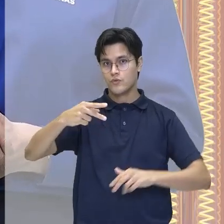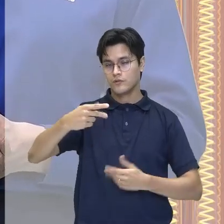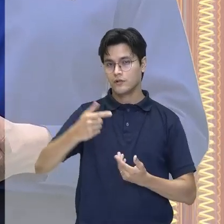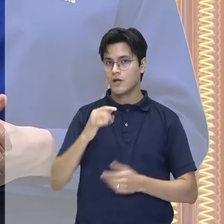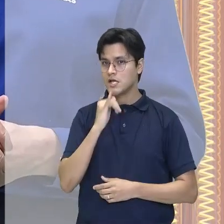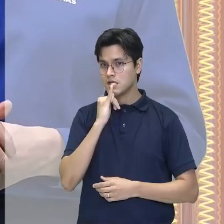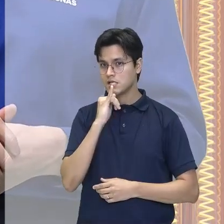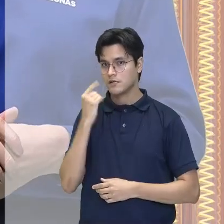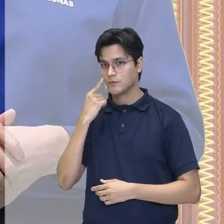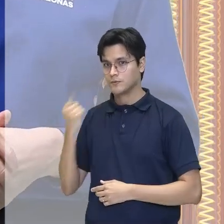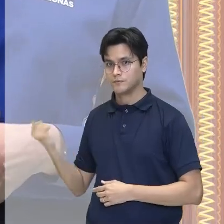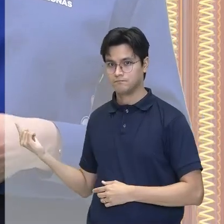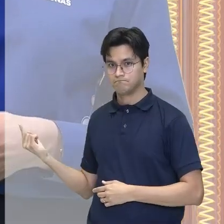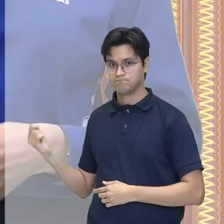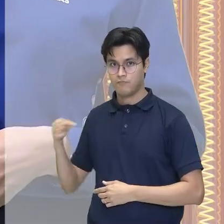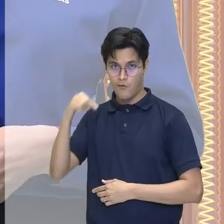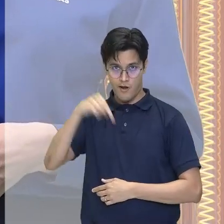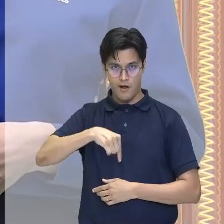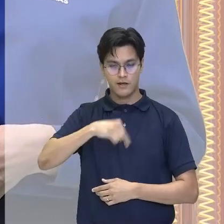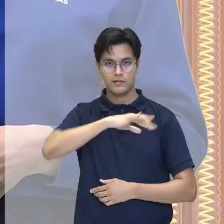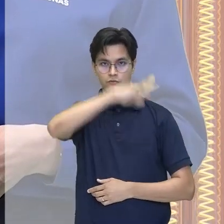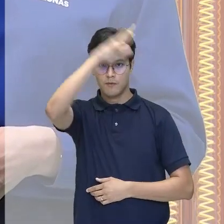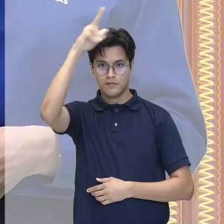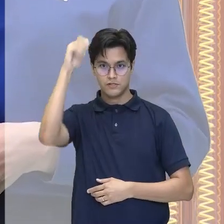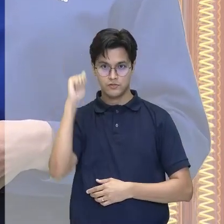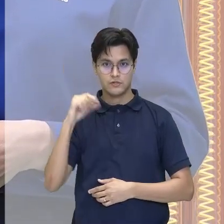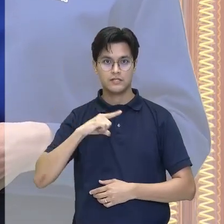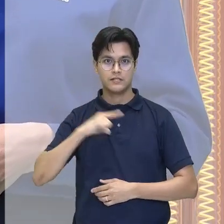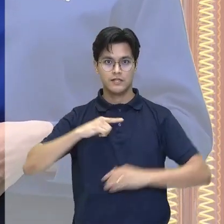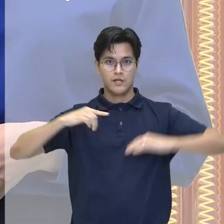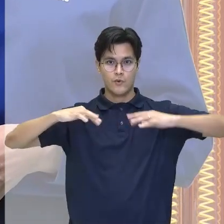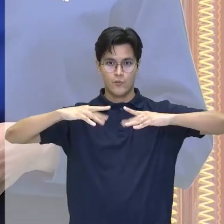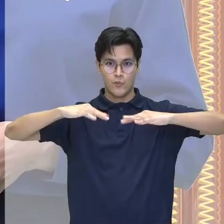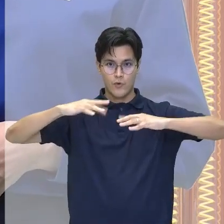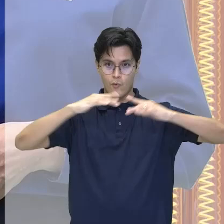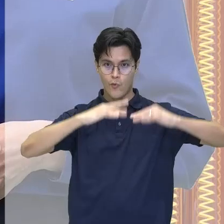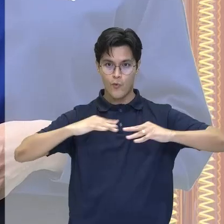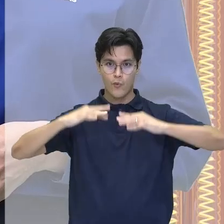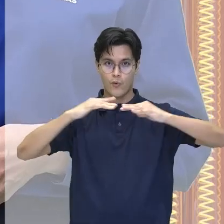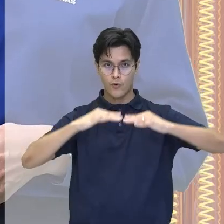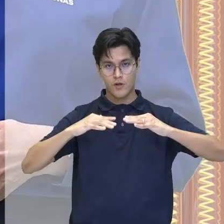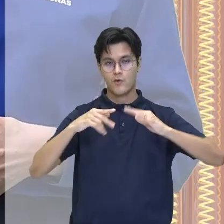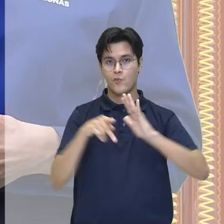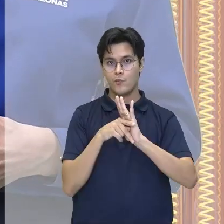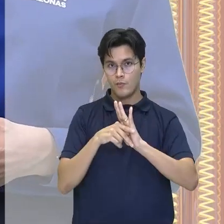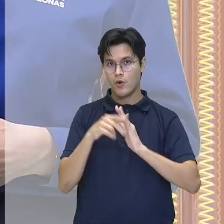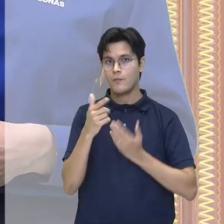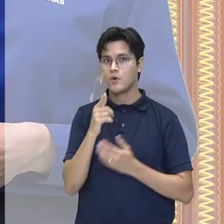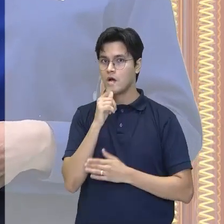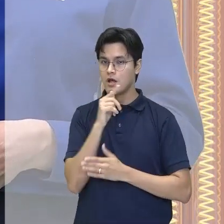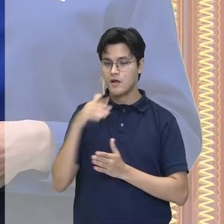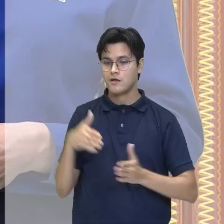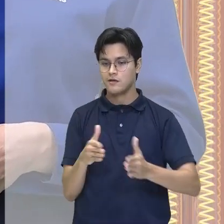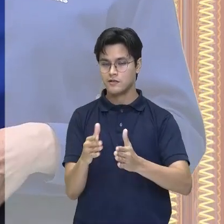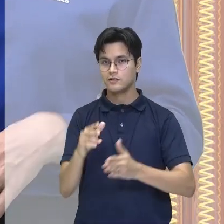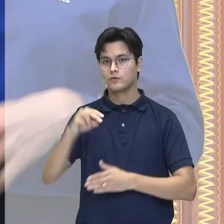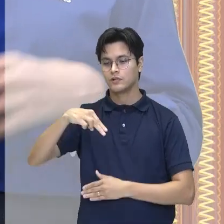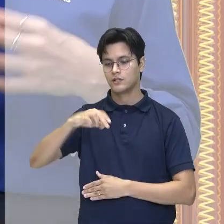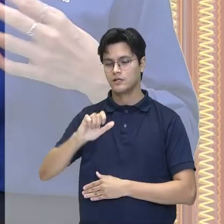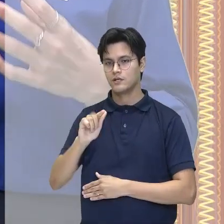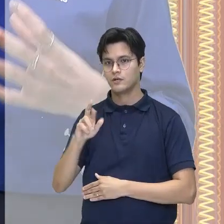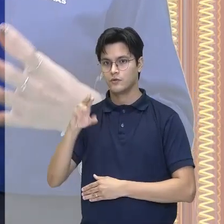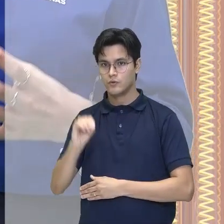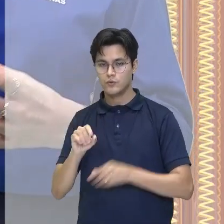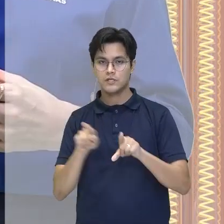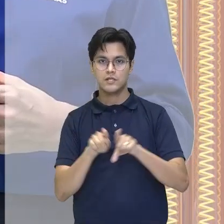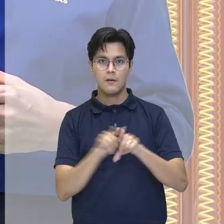né? Onde nós temos aí o encontro das águas dos rios Negro e Rio Solimões, né? O Rio Negro